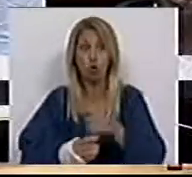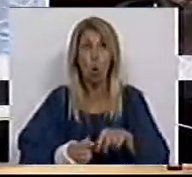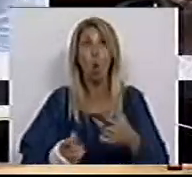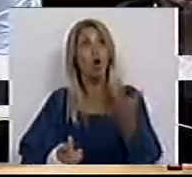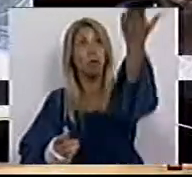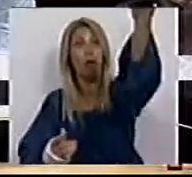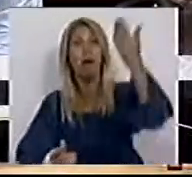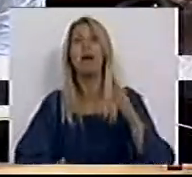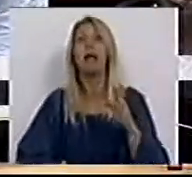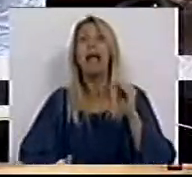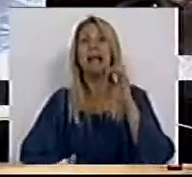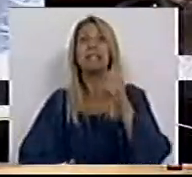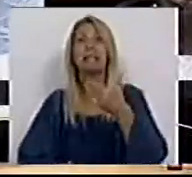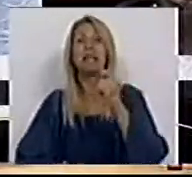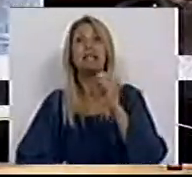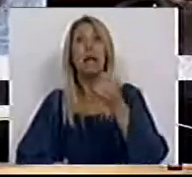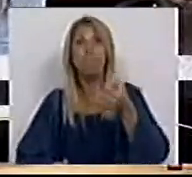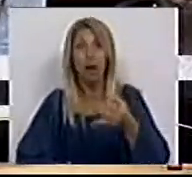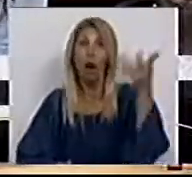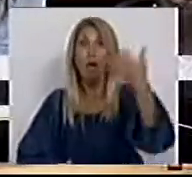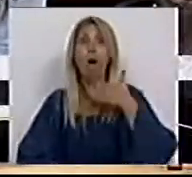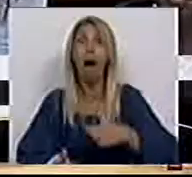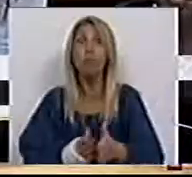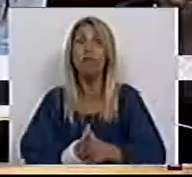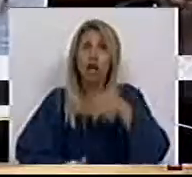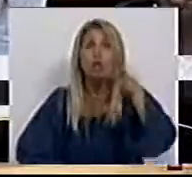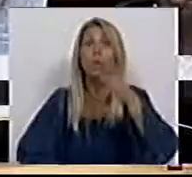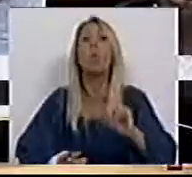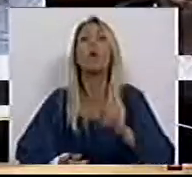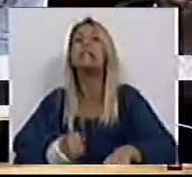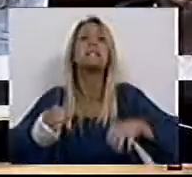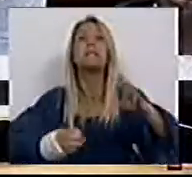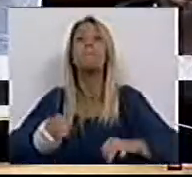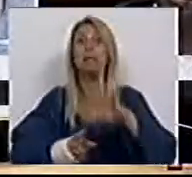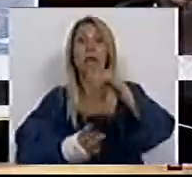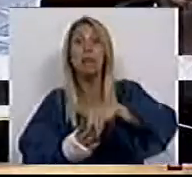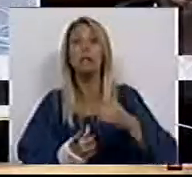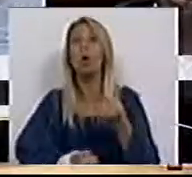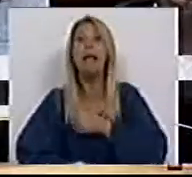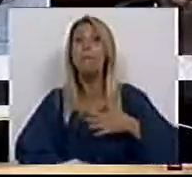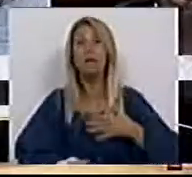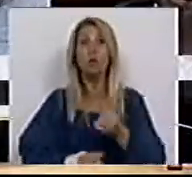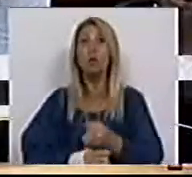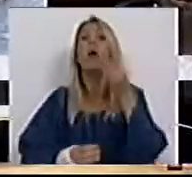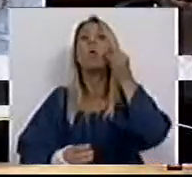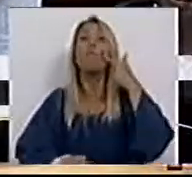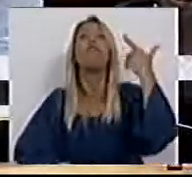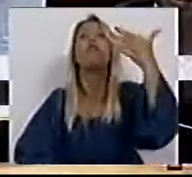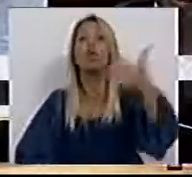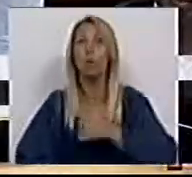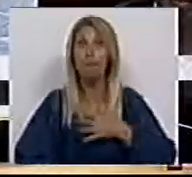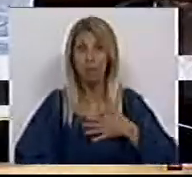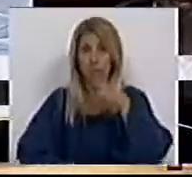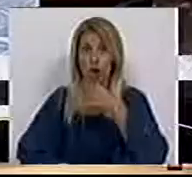aproveita esta oportunidade, explique a estes trabalhadores o que é que está a acontecer com a empresa onde trabalham, explique a estes trabalhadores qual é o futuro da empresa onde trabalham, explique